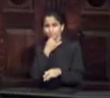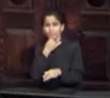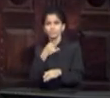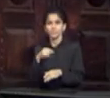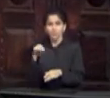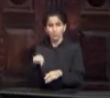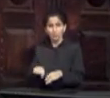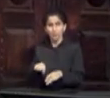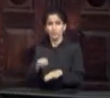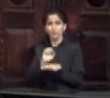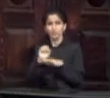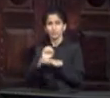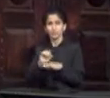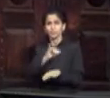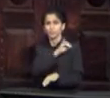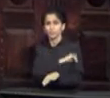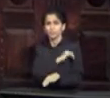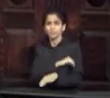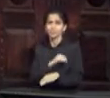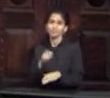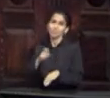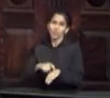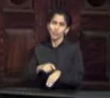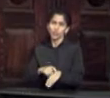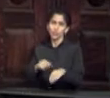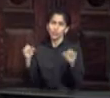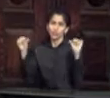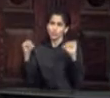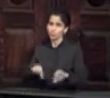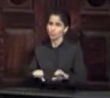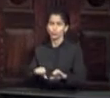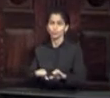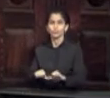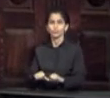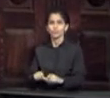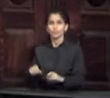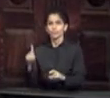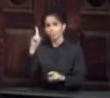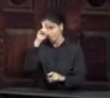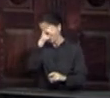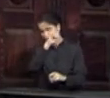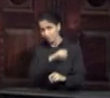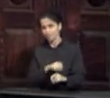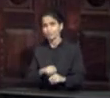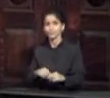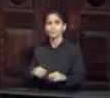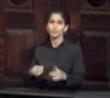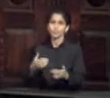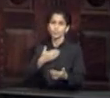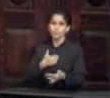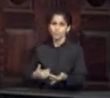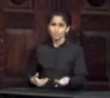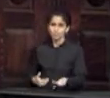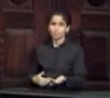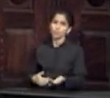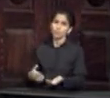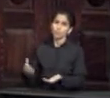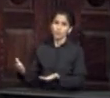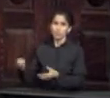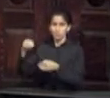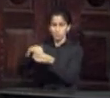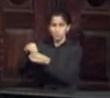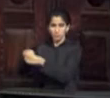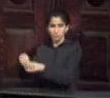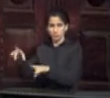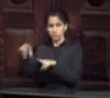Estado do Rio de Janeiro esteja, nesse momento, nessa situação. Numa situação de um governo que foi eleito e que a